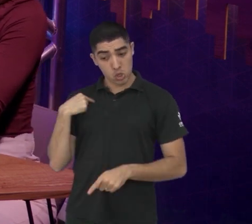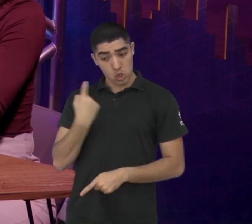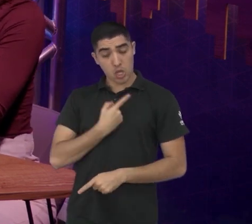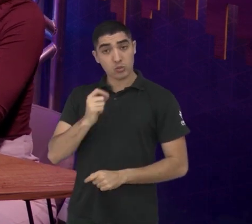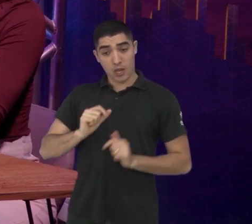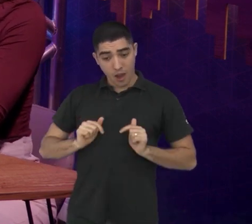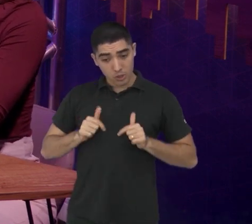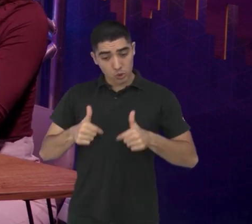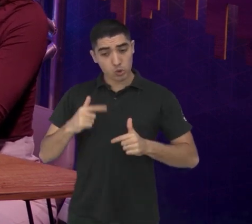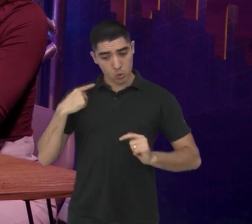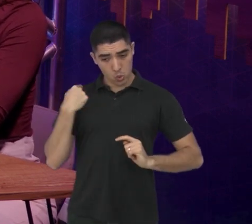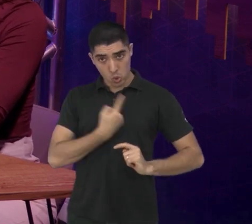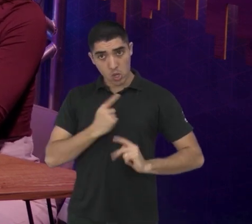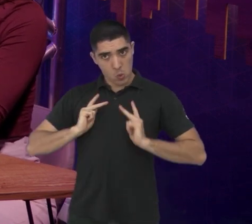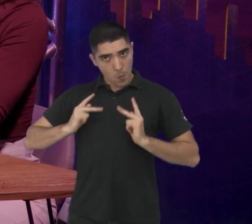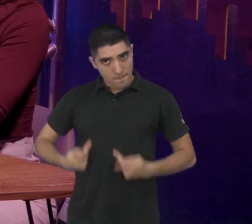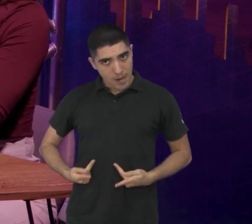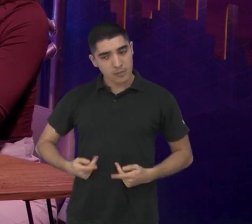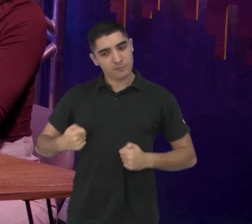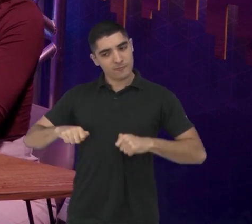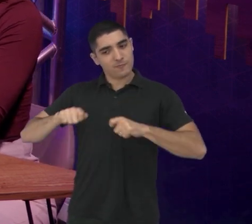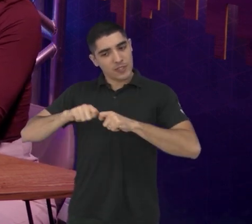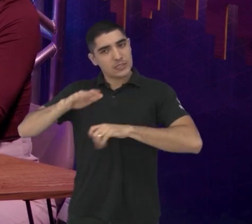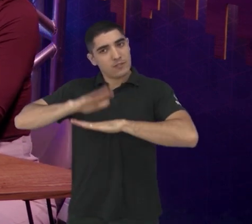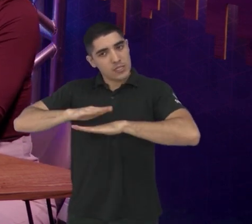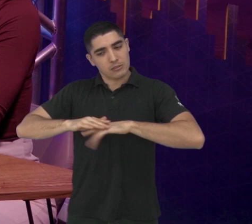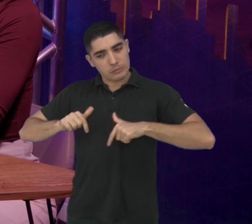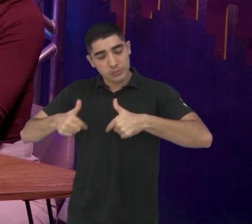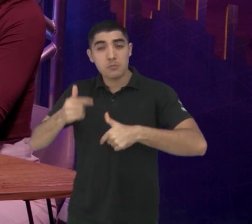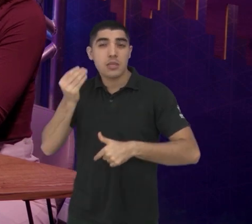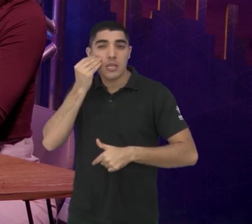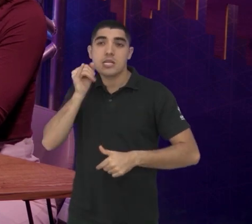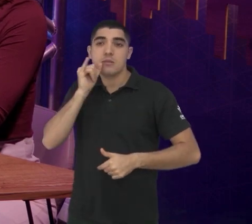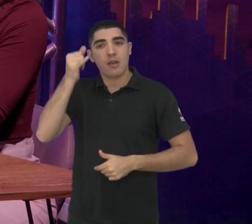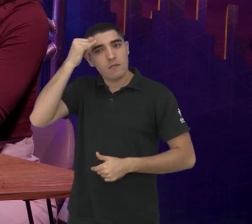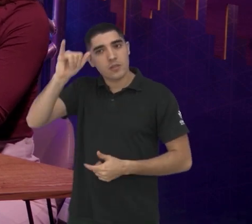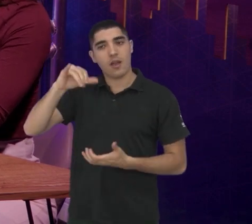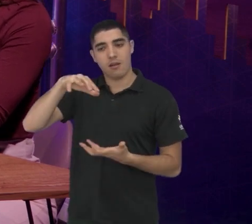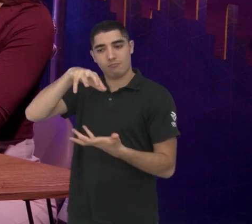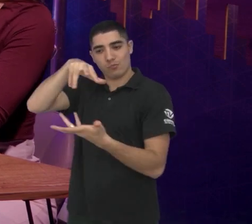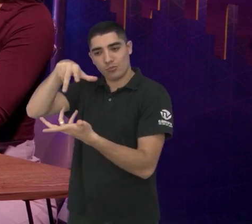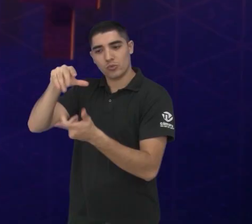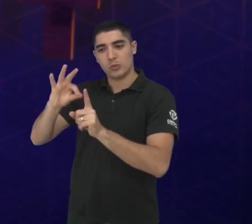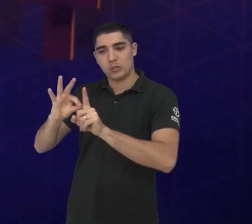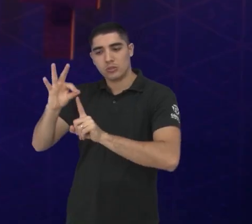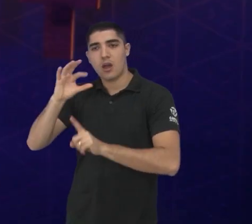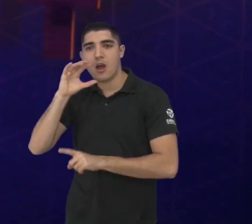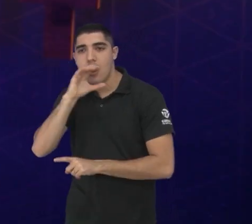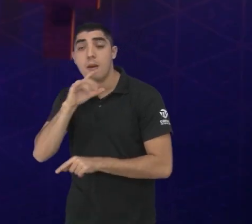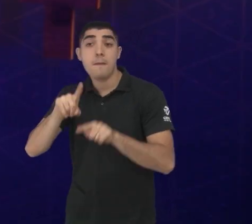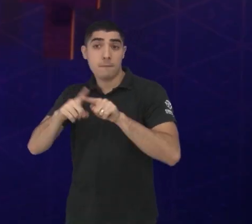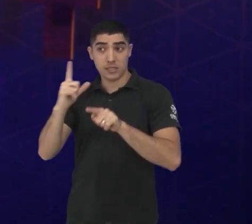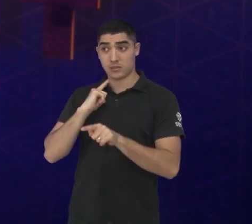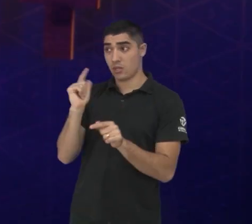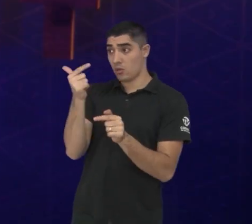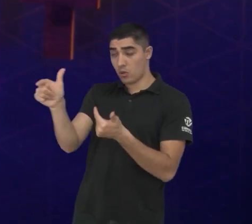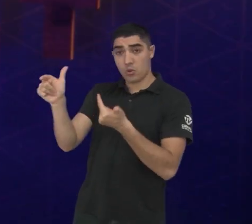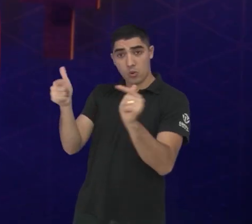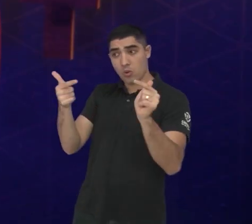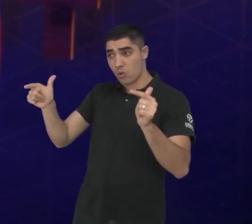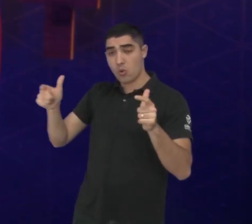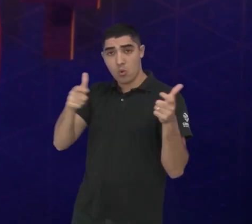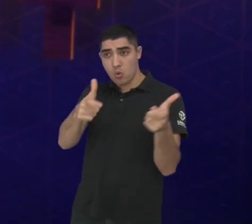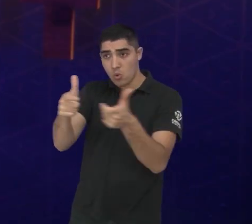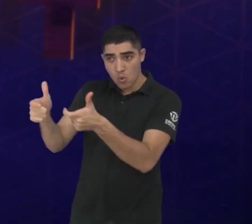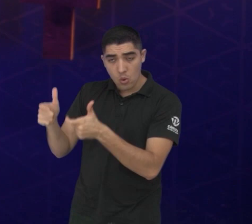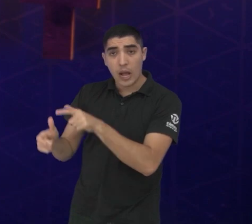nossas ações humanas para tentar conter o aquecimento global, gente, mas também tem muitos locais